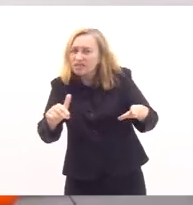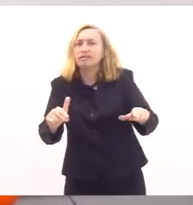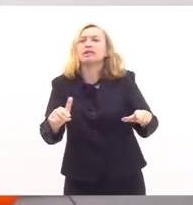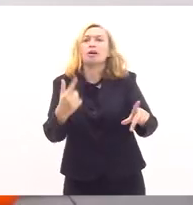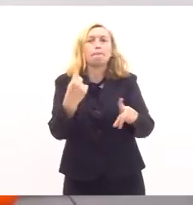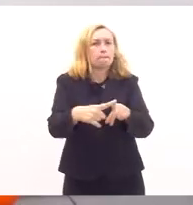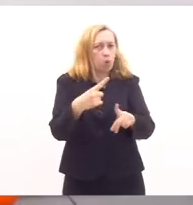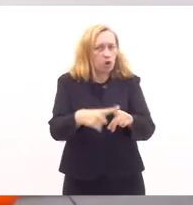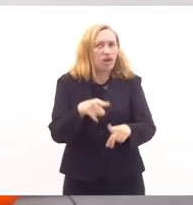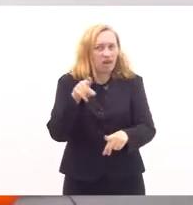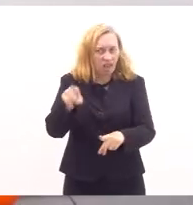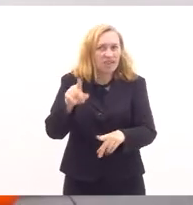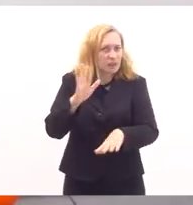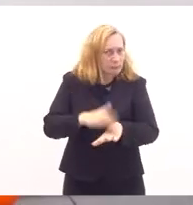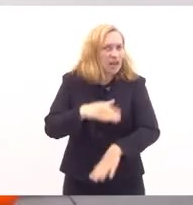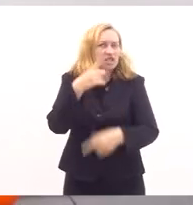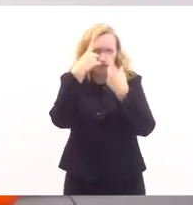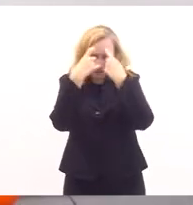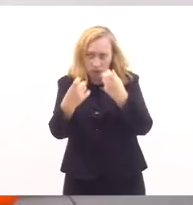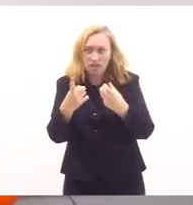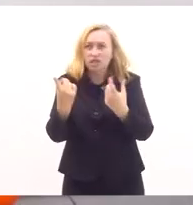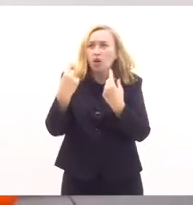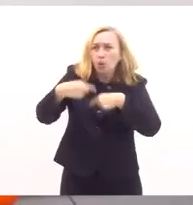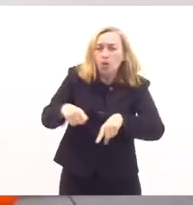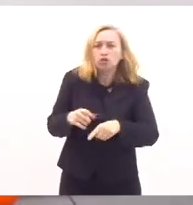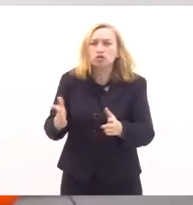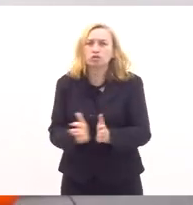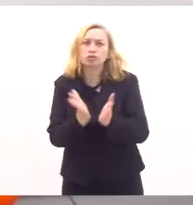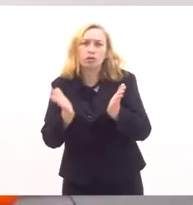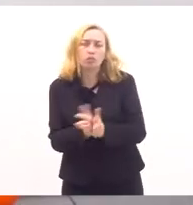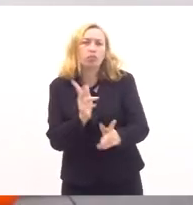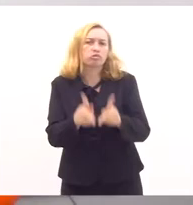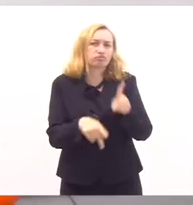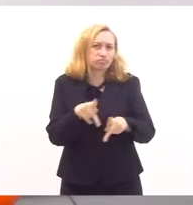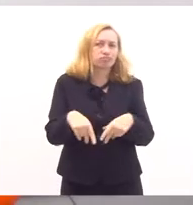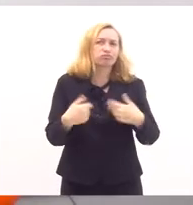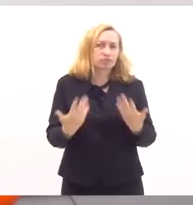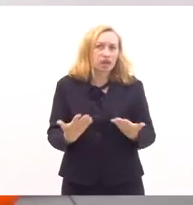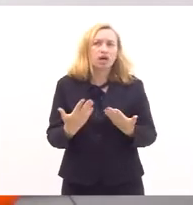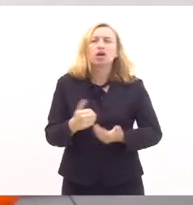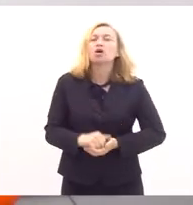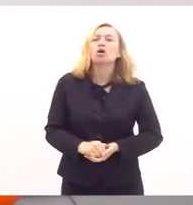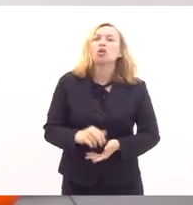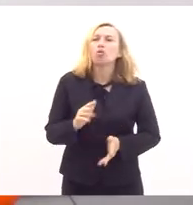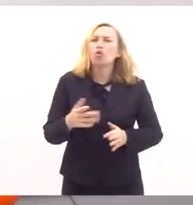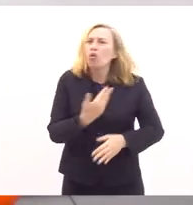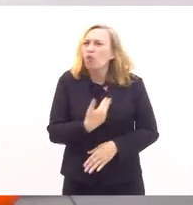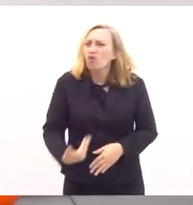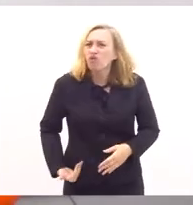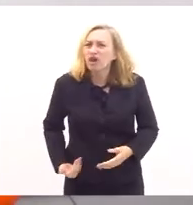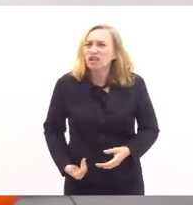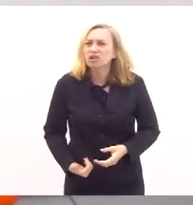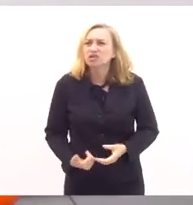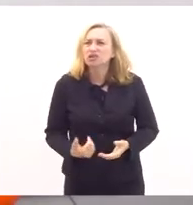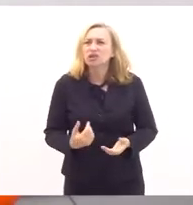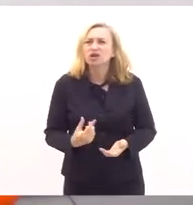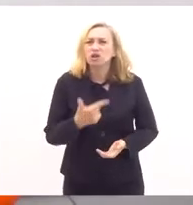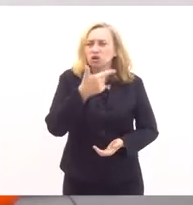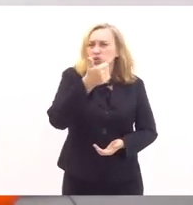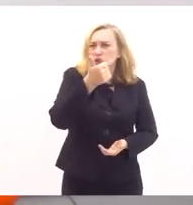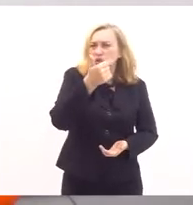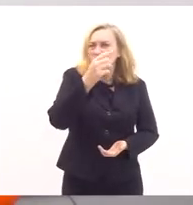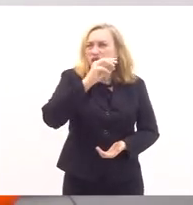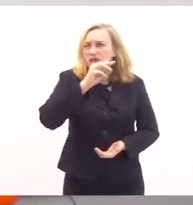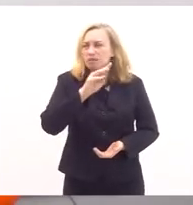Porque essa também é mais uma violência contra a classe trabalhadora. Quando um governo ele destina 12